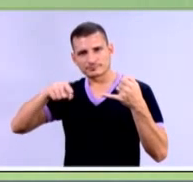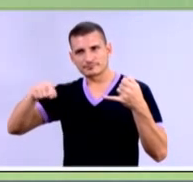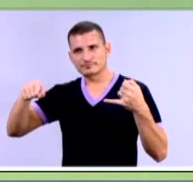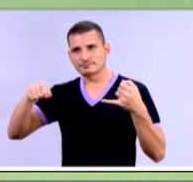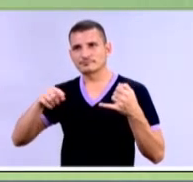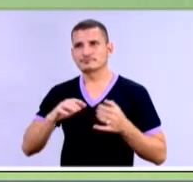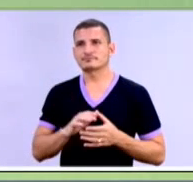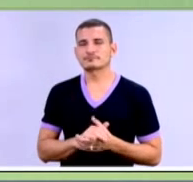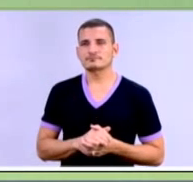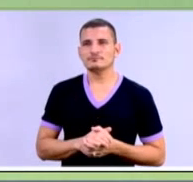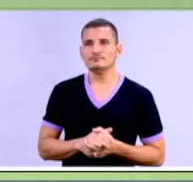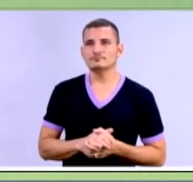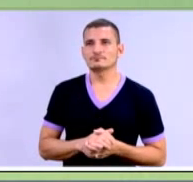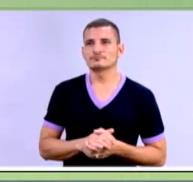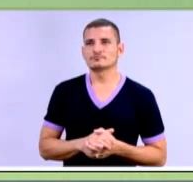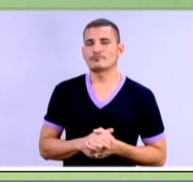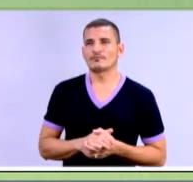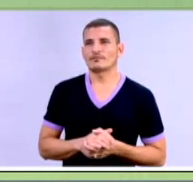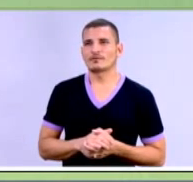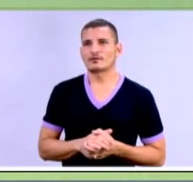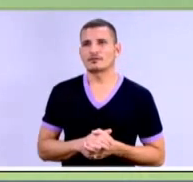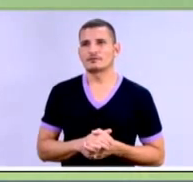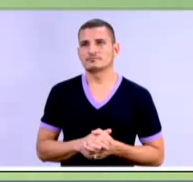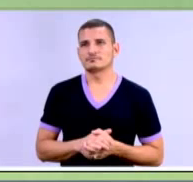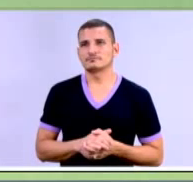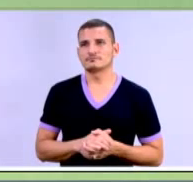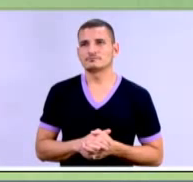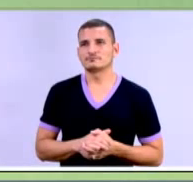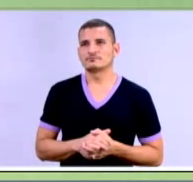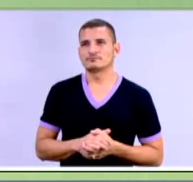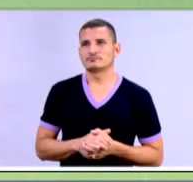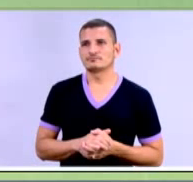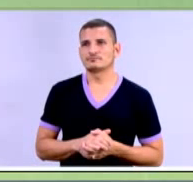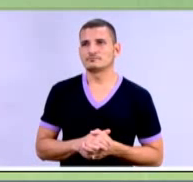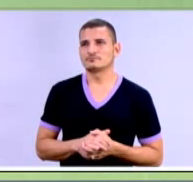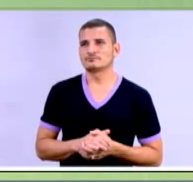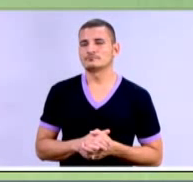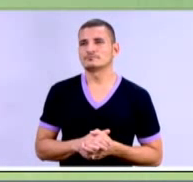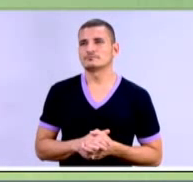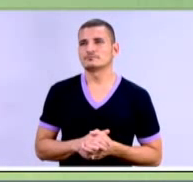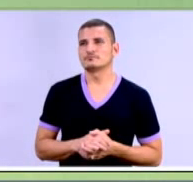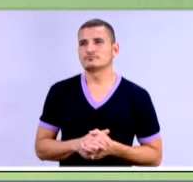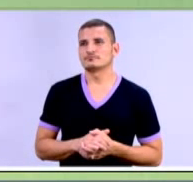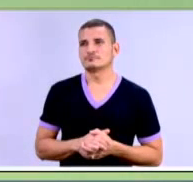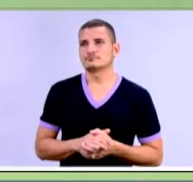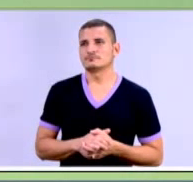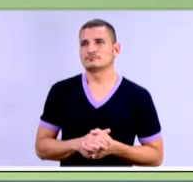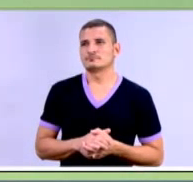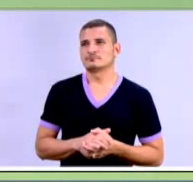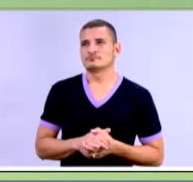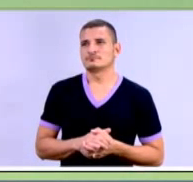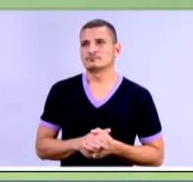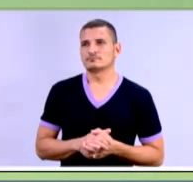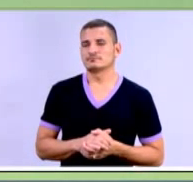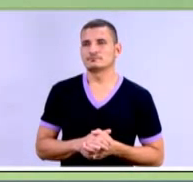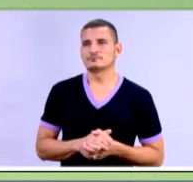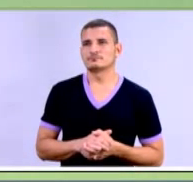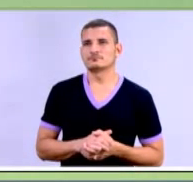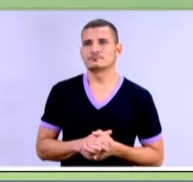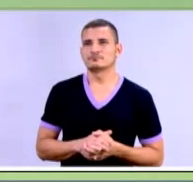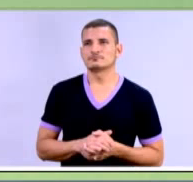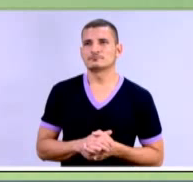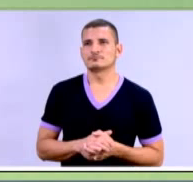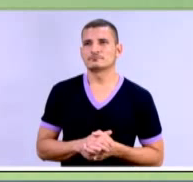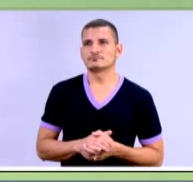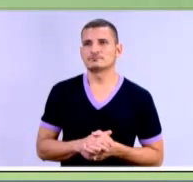não necessariamente é um, mas é como se fossem bem menos, que eles vão e refletem menos vezes, né? E por isso